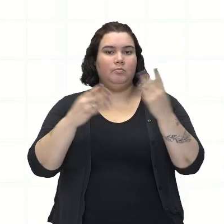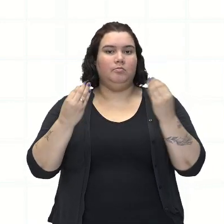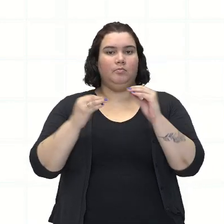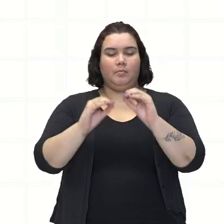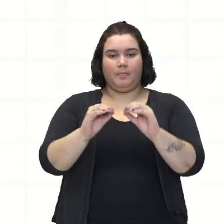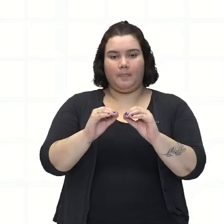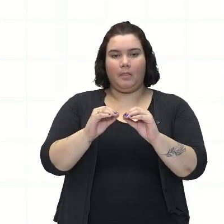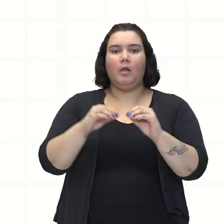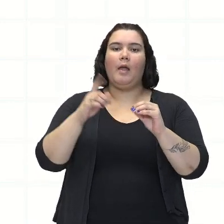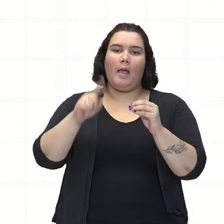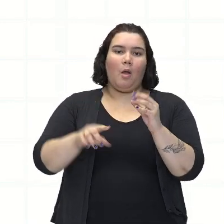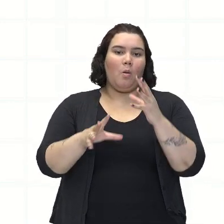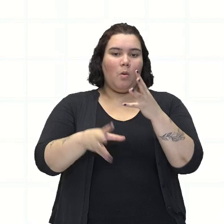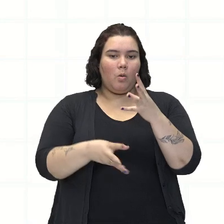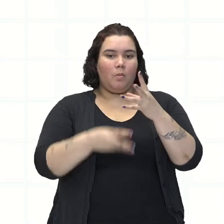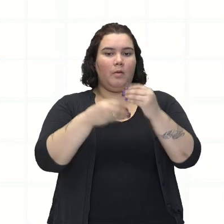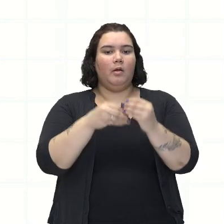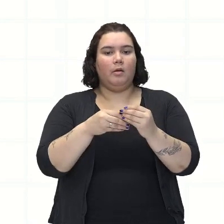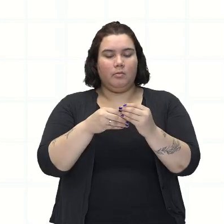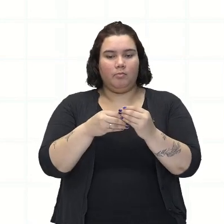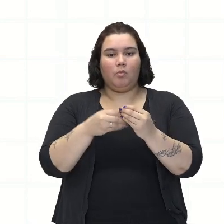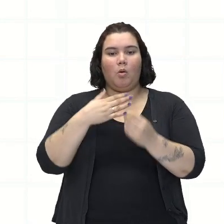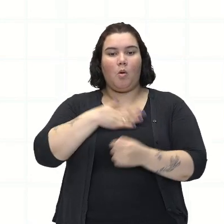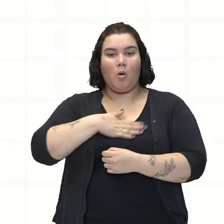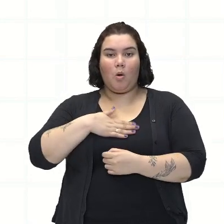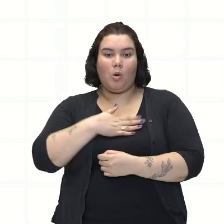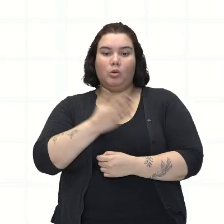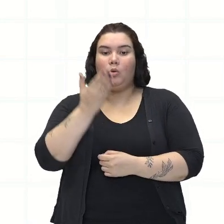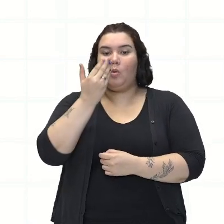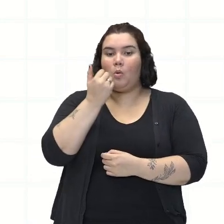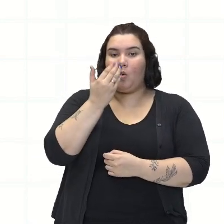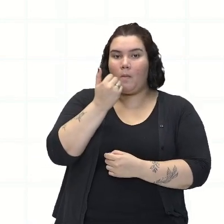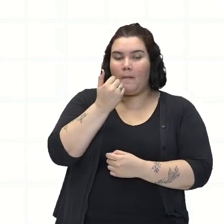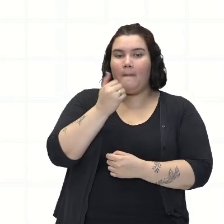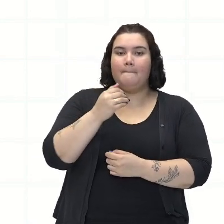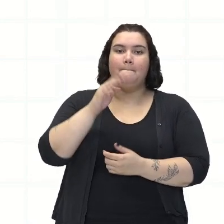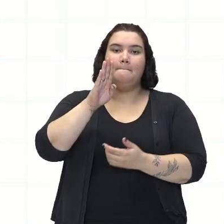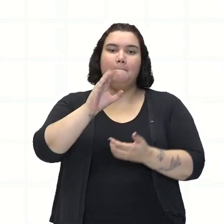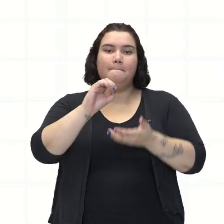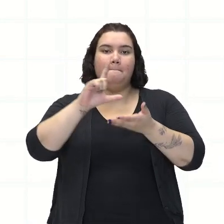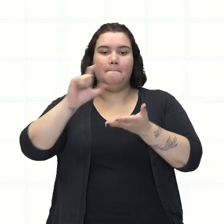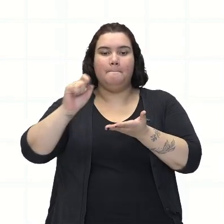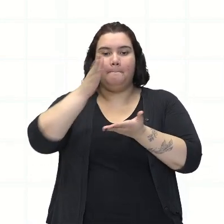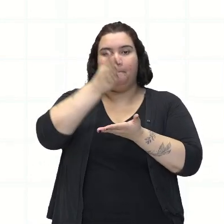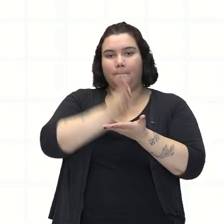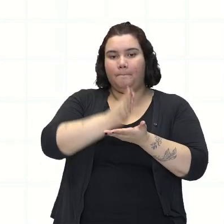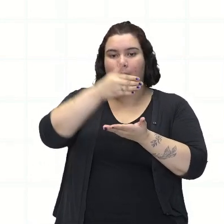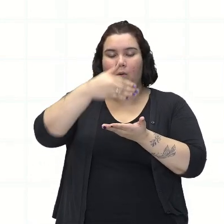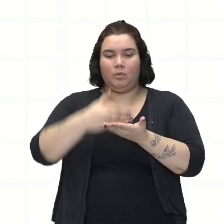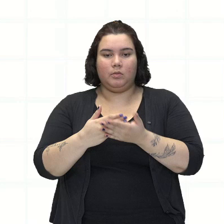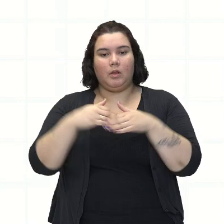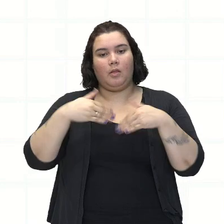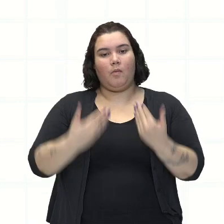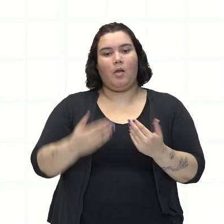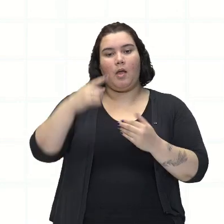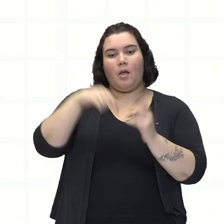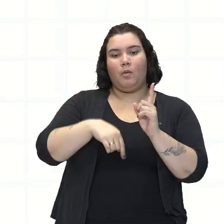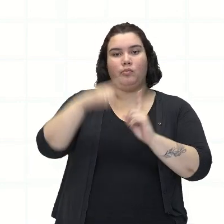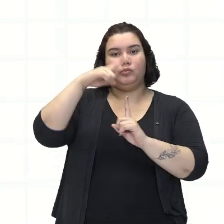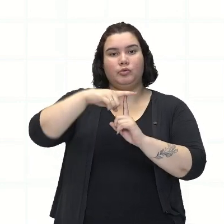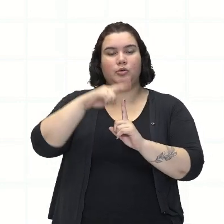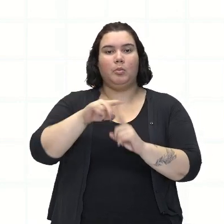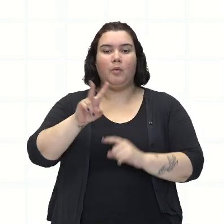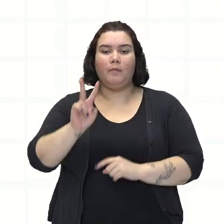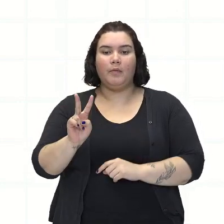do complemento. Gosta de comer bolo. Com isso, temos verbo